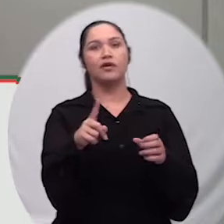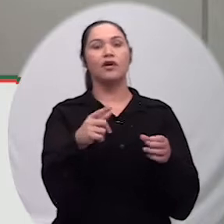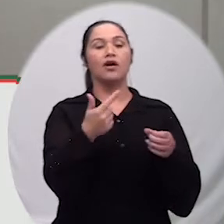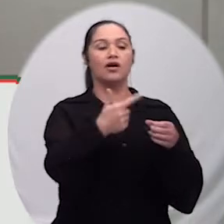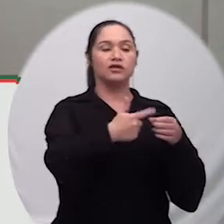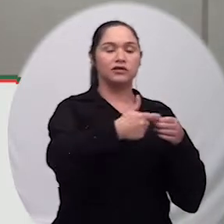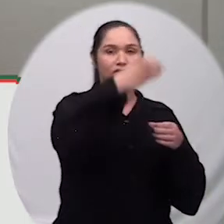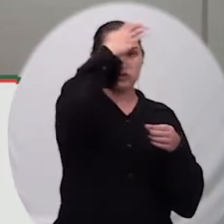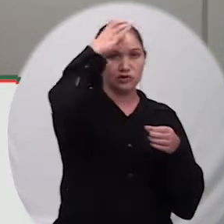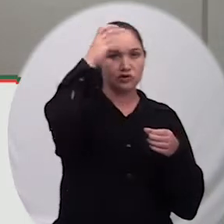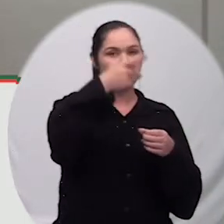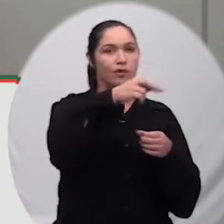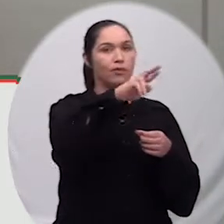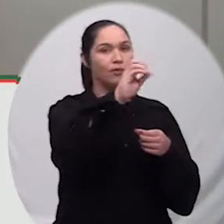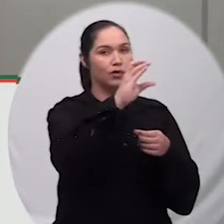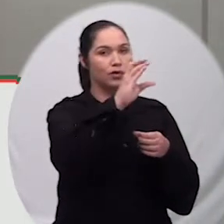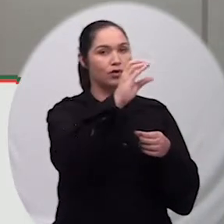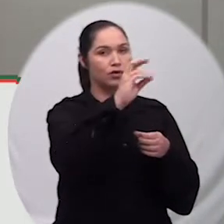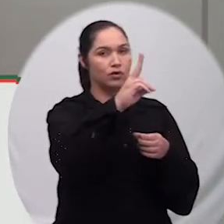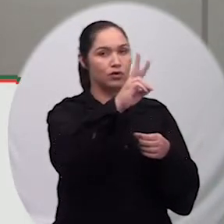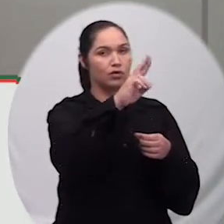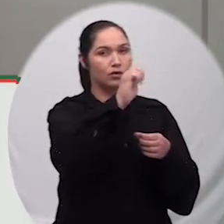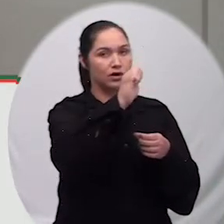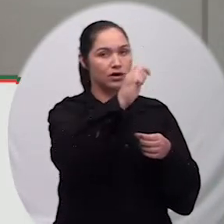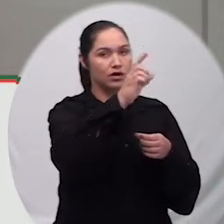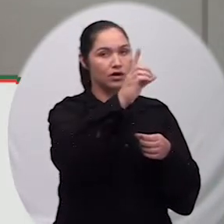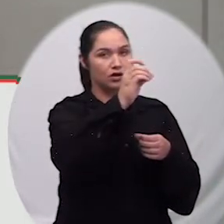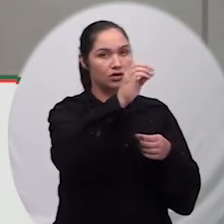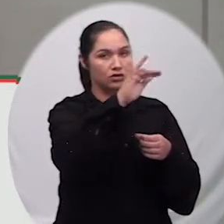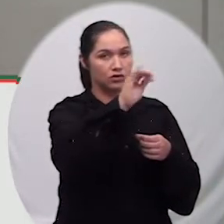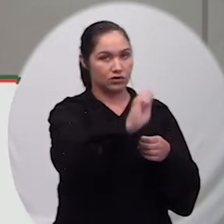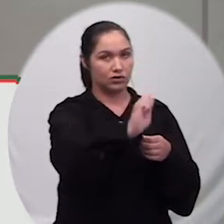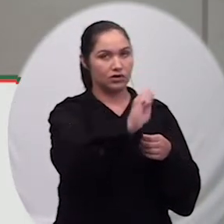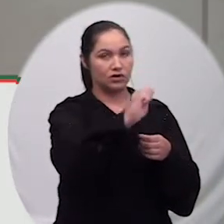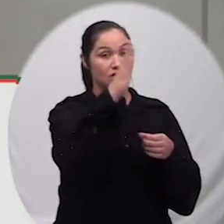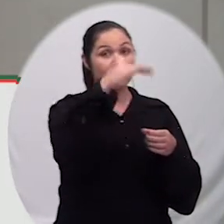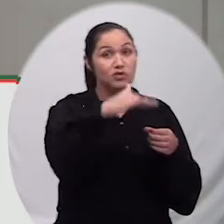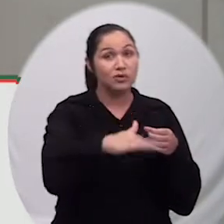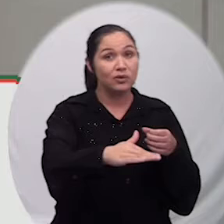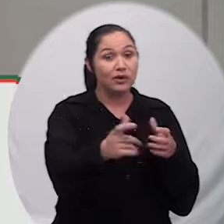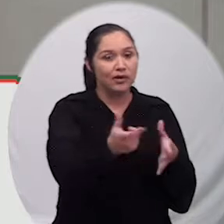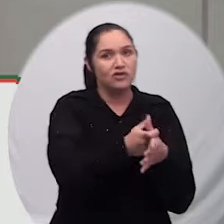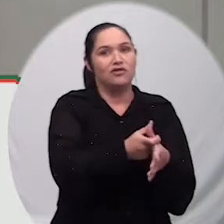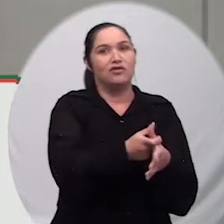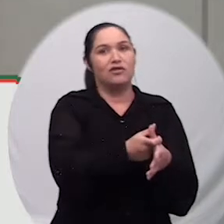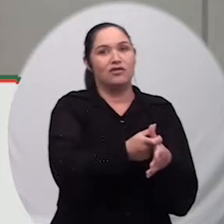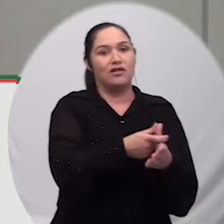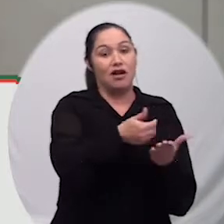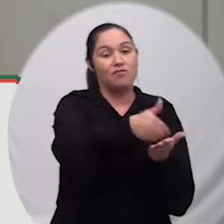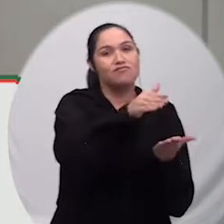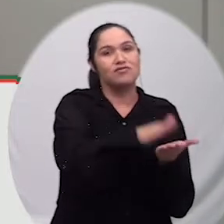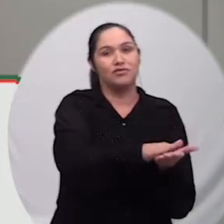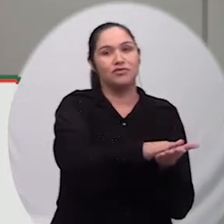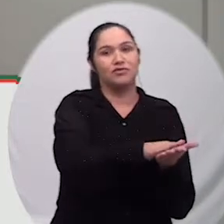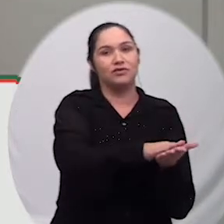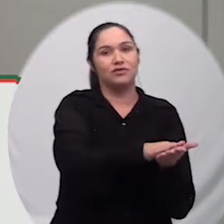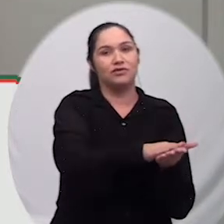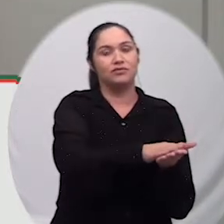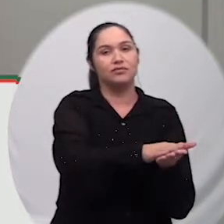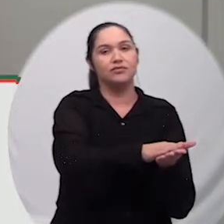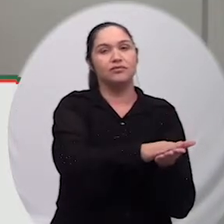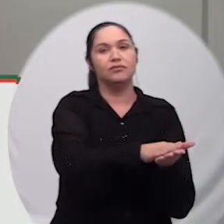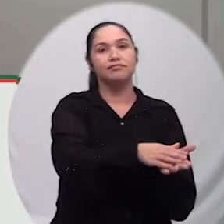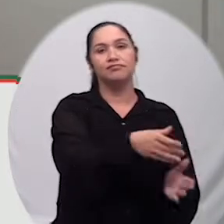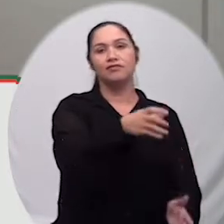valor de R$ 1.068 e teve um desconto, foi pago à vista. Essa pessoa, esse dono desse posto,